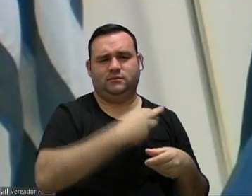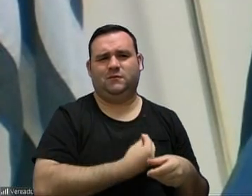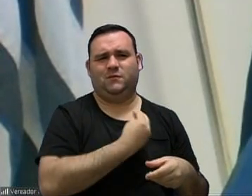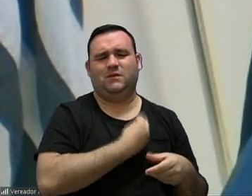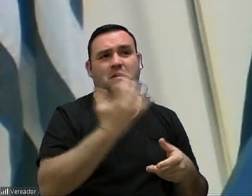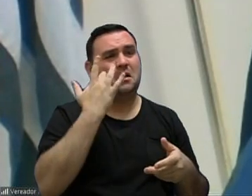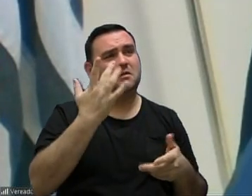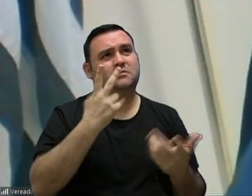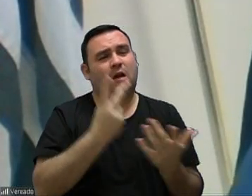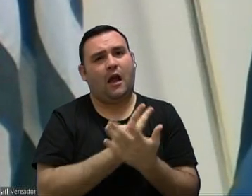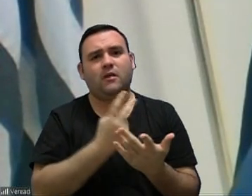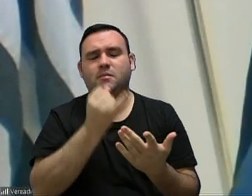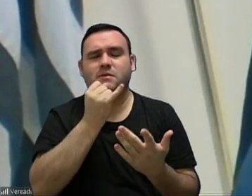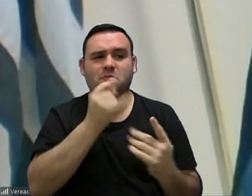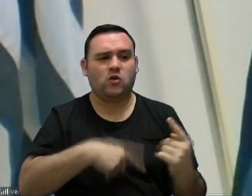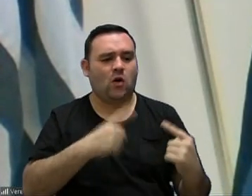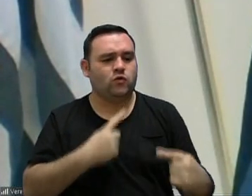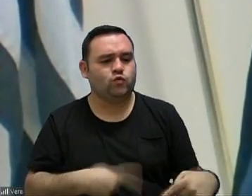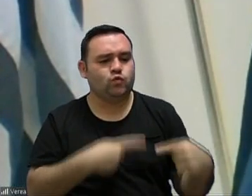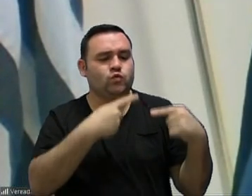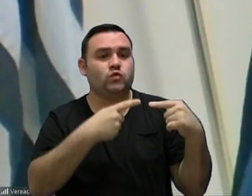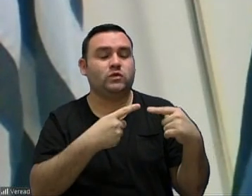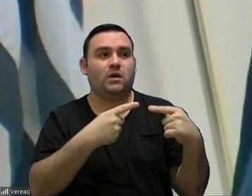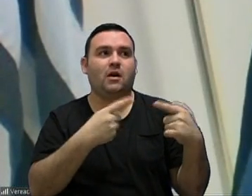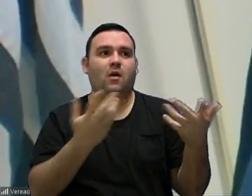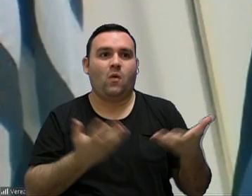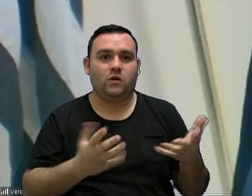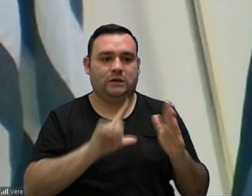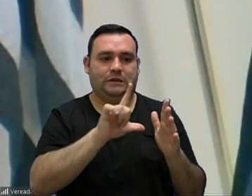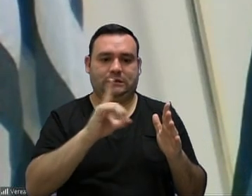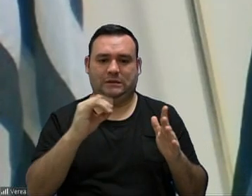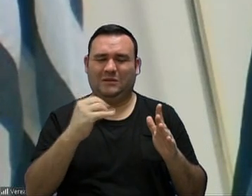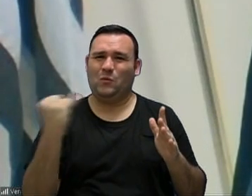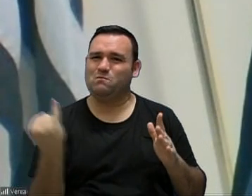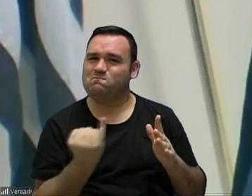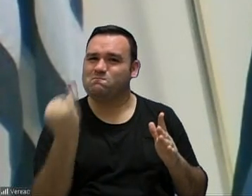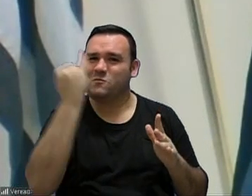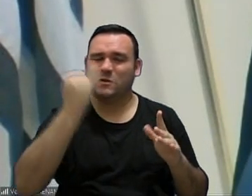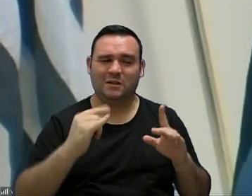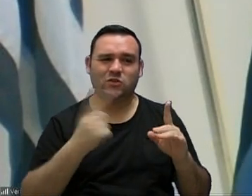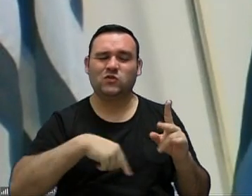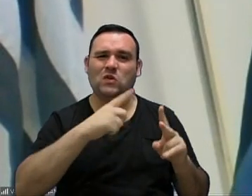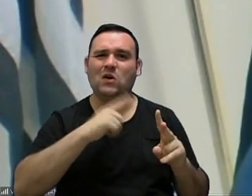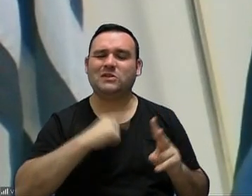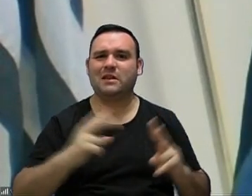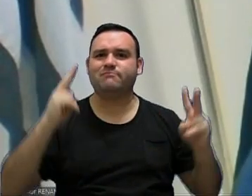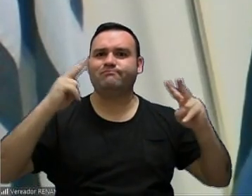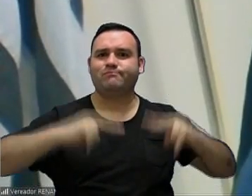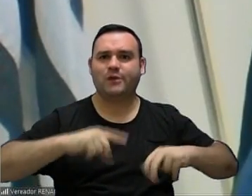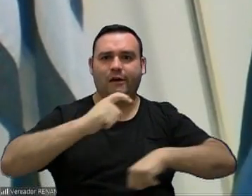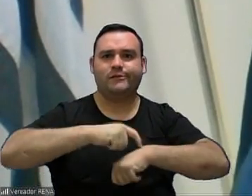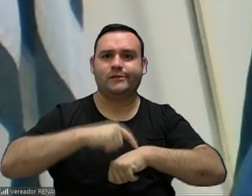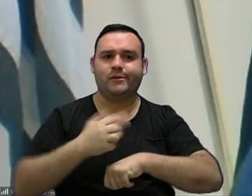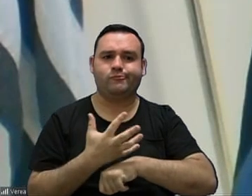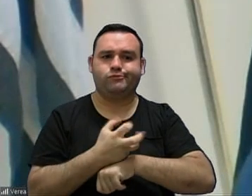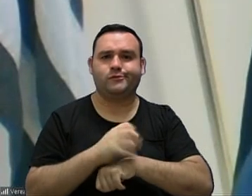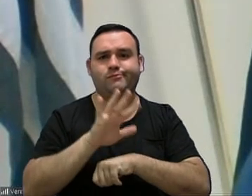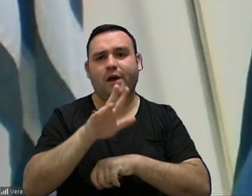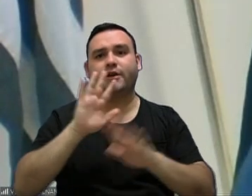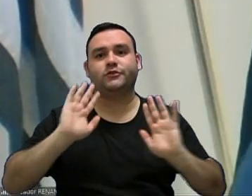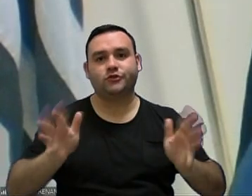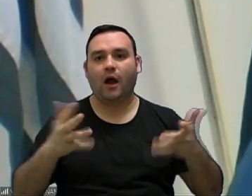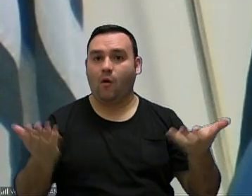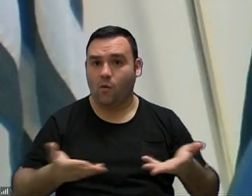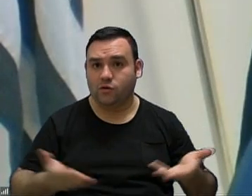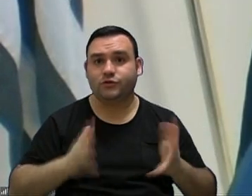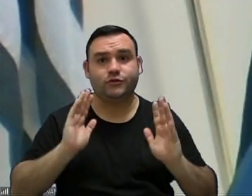acho razoável, presidente, debater uma LDO virtualmente com tempo escasso. Mas está dado, no dia